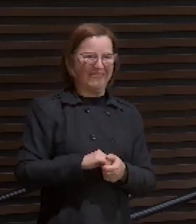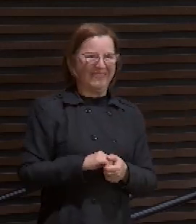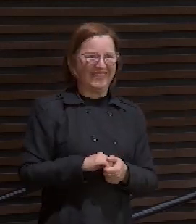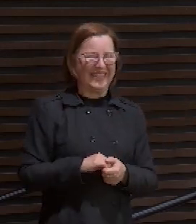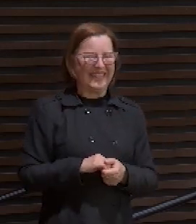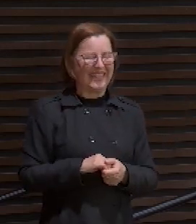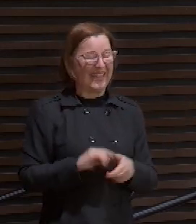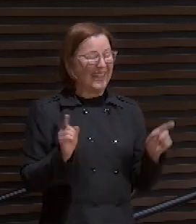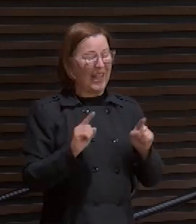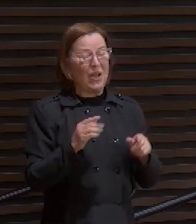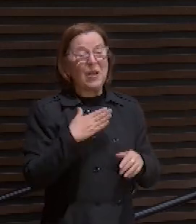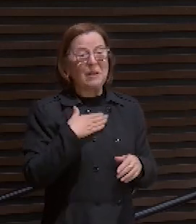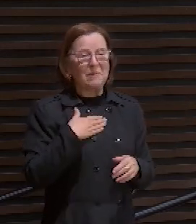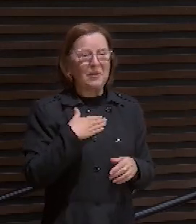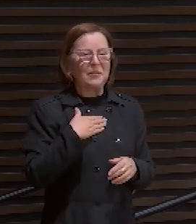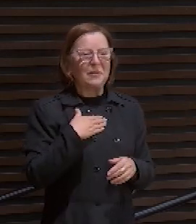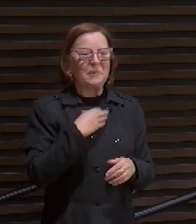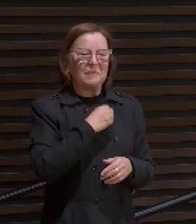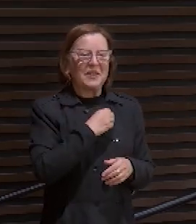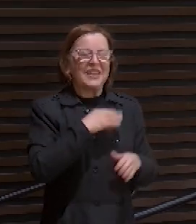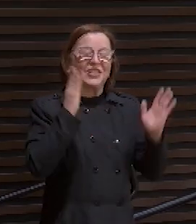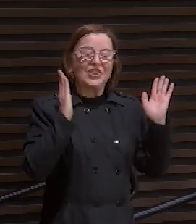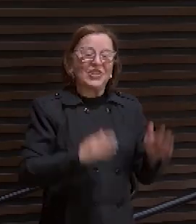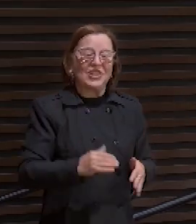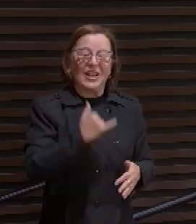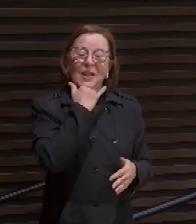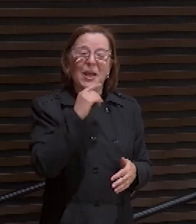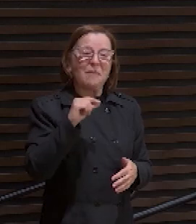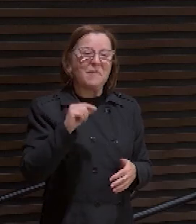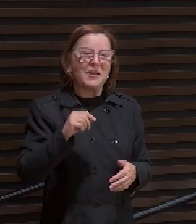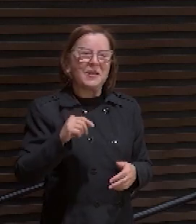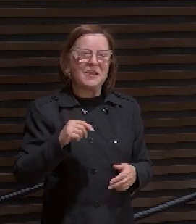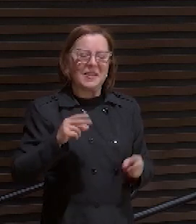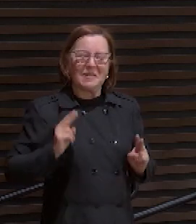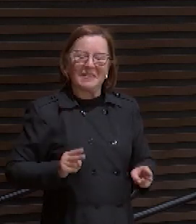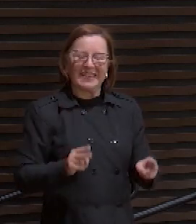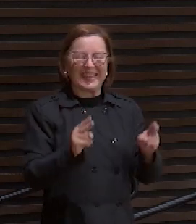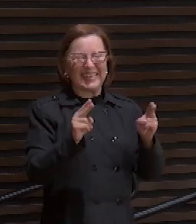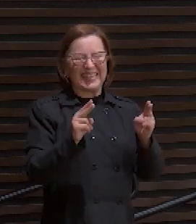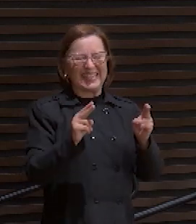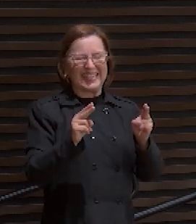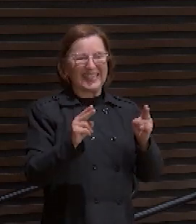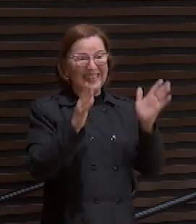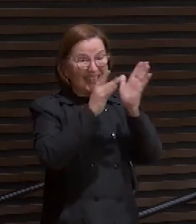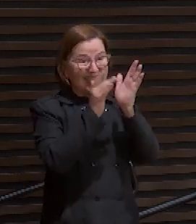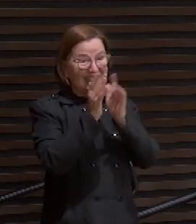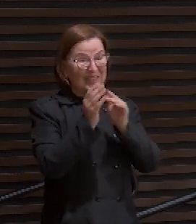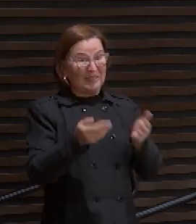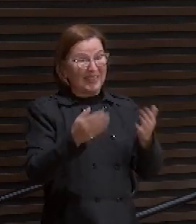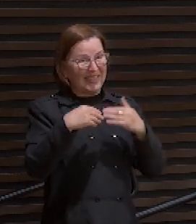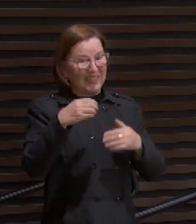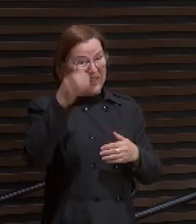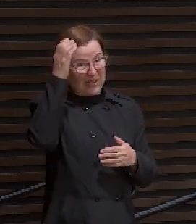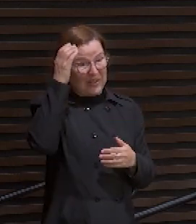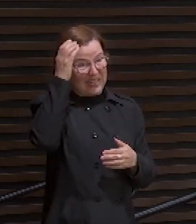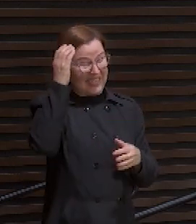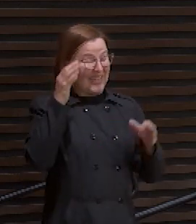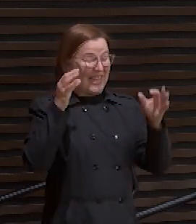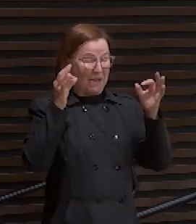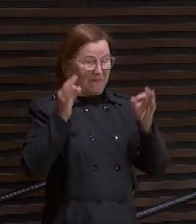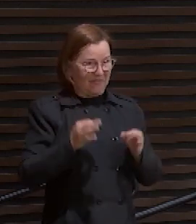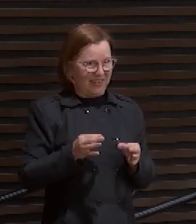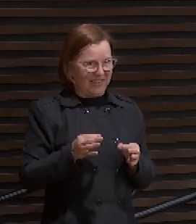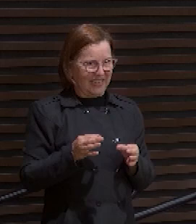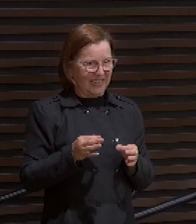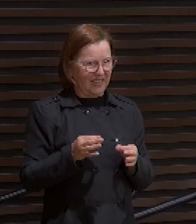Não, meus pecados foram perdoados de uma vez para sempre. Ele me deu uma consciência perfeita, que